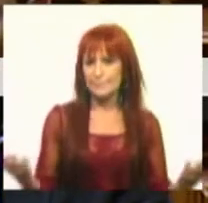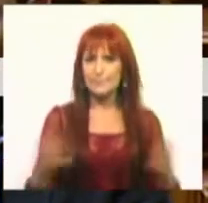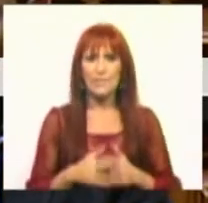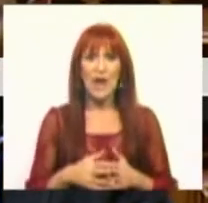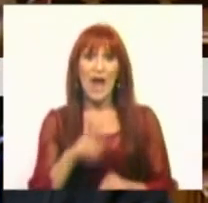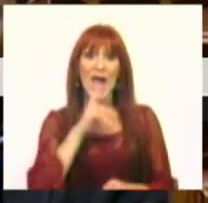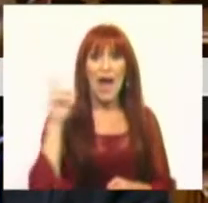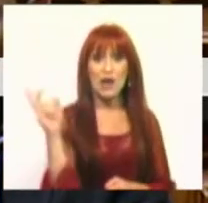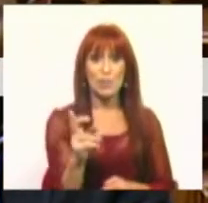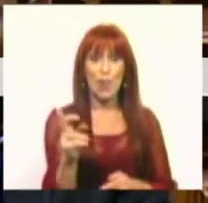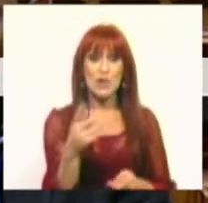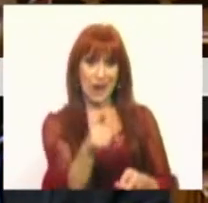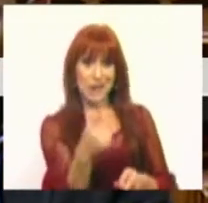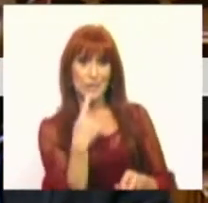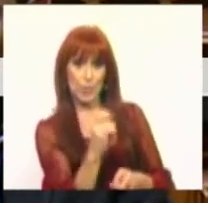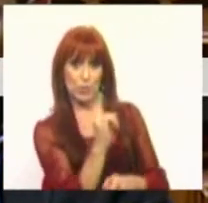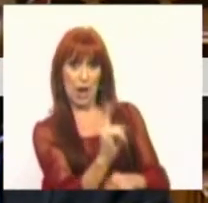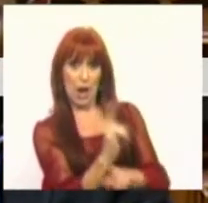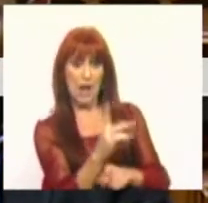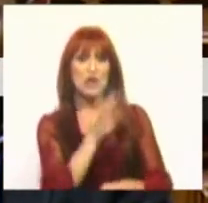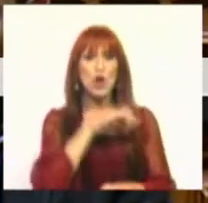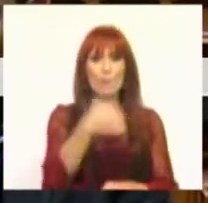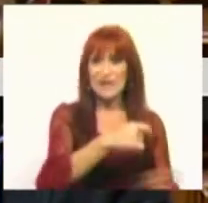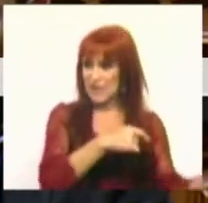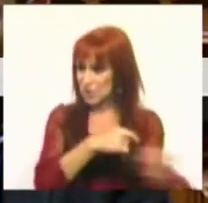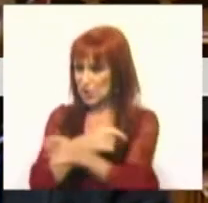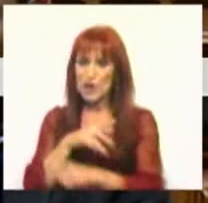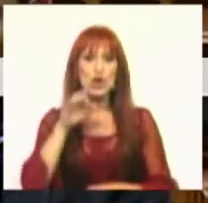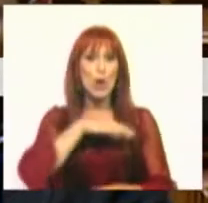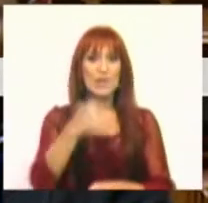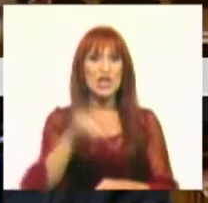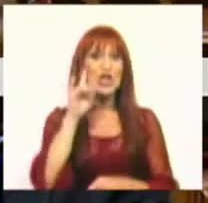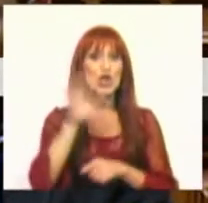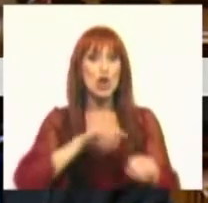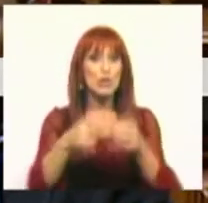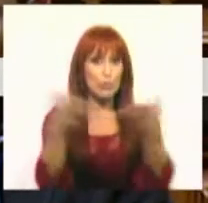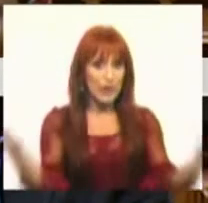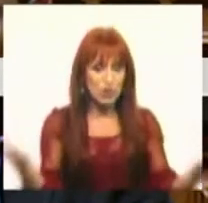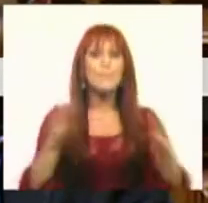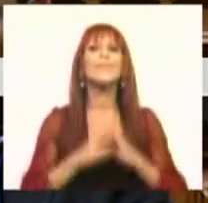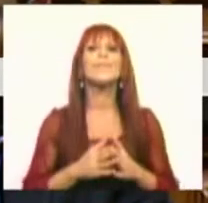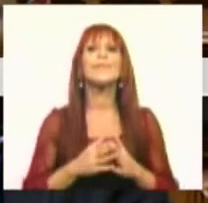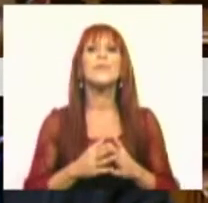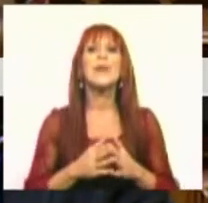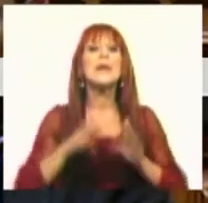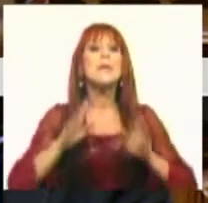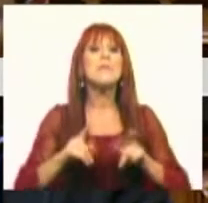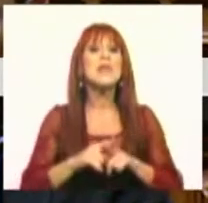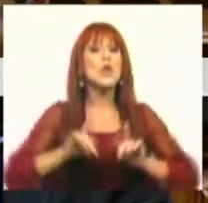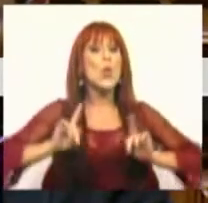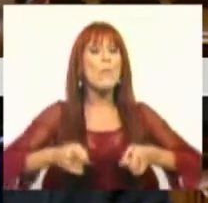E a resposta a esta questão, Sr. Presidente e senhoras e senhores deputados, deve